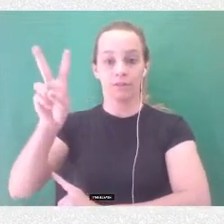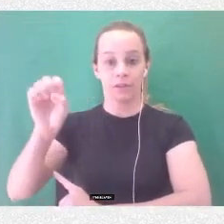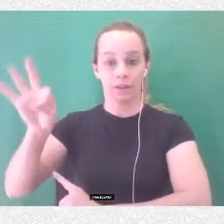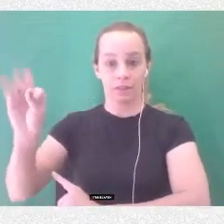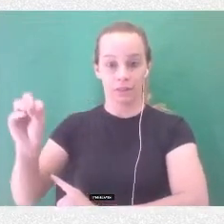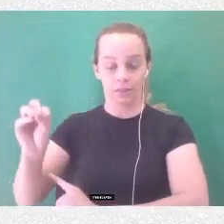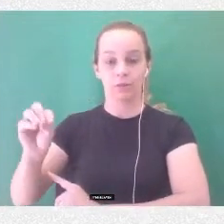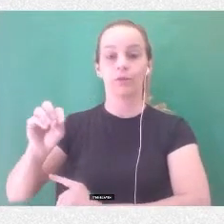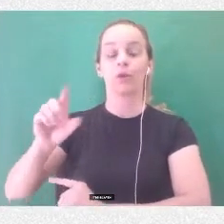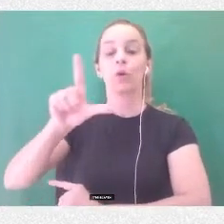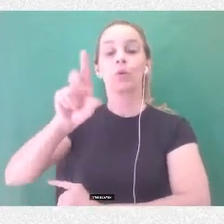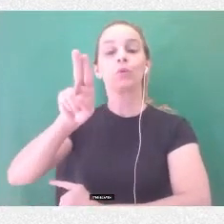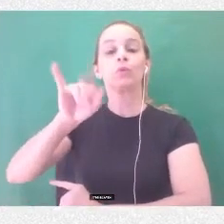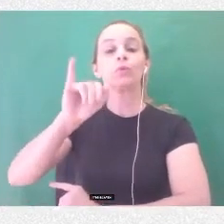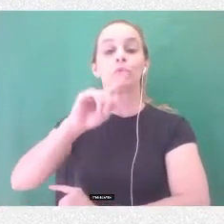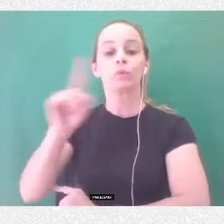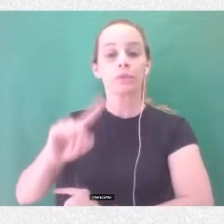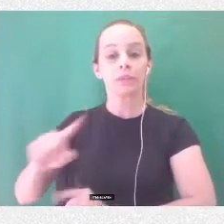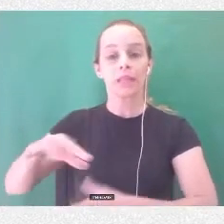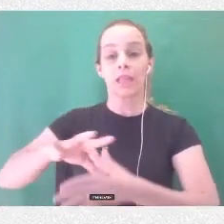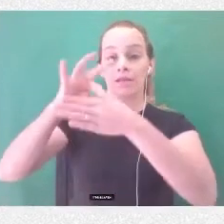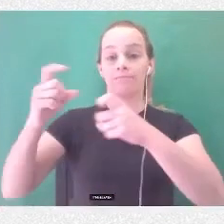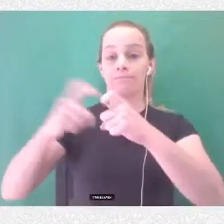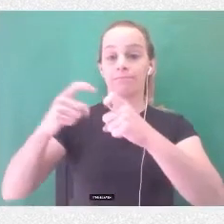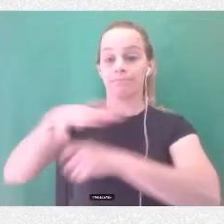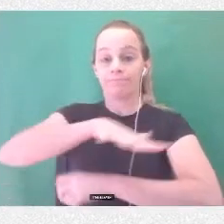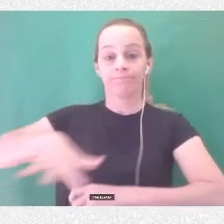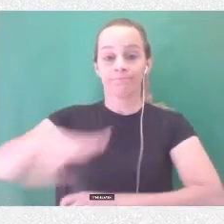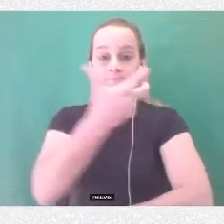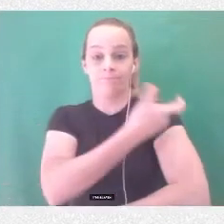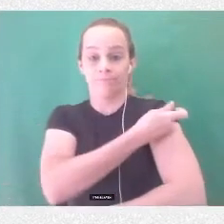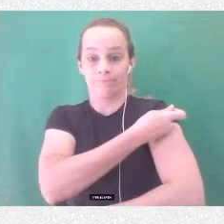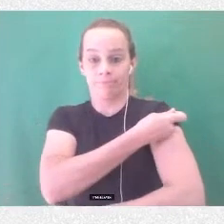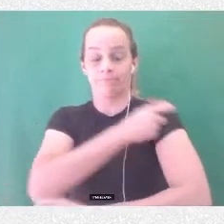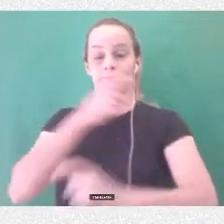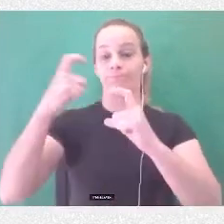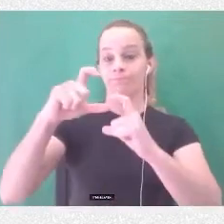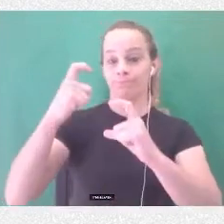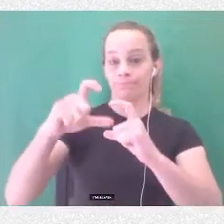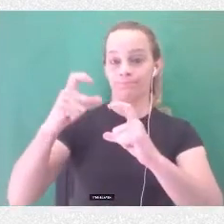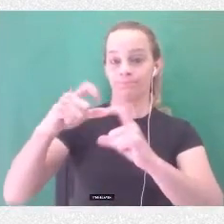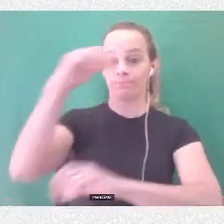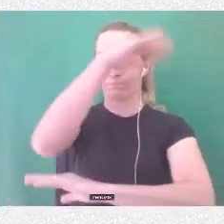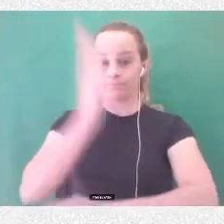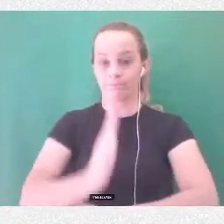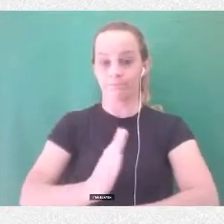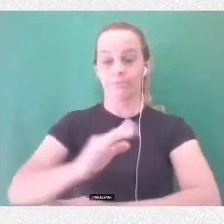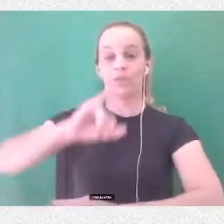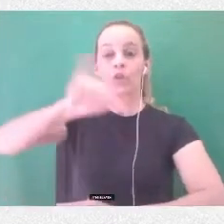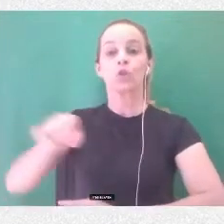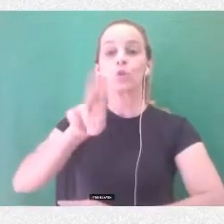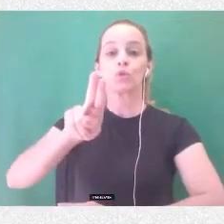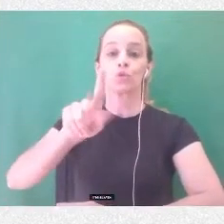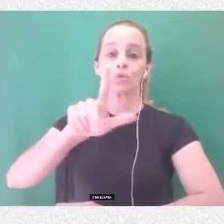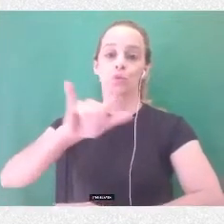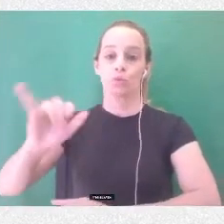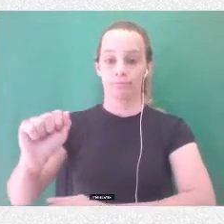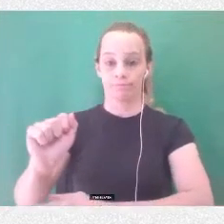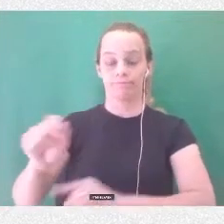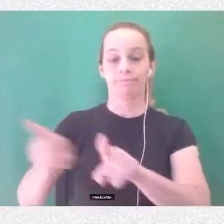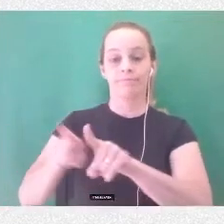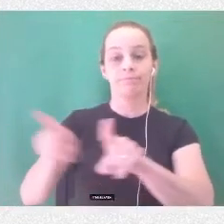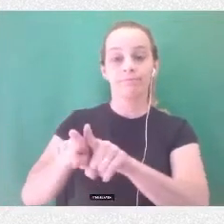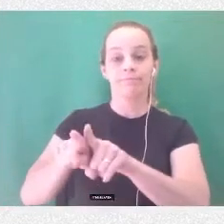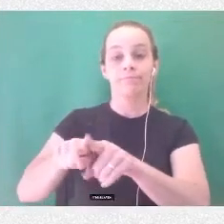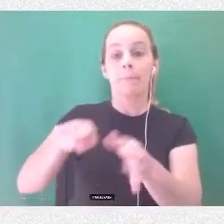Eduardo Ramos Mariá, a líder médica da área de vacinas da Pfizer Brasil, Júlia Spinardi, o